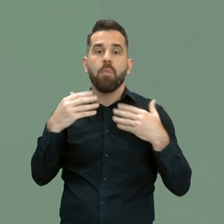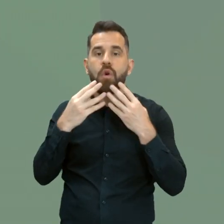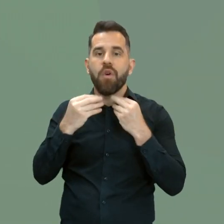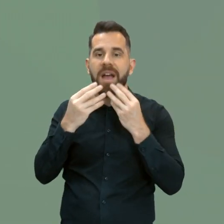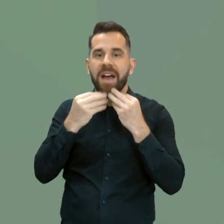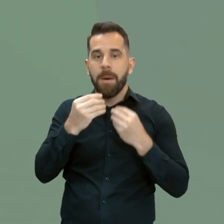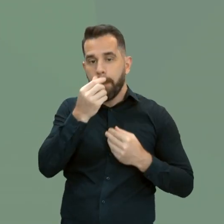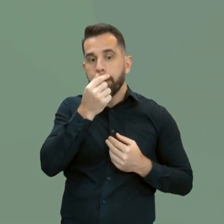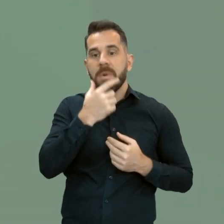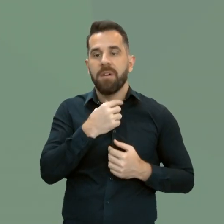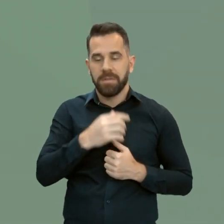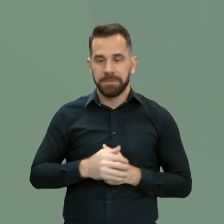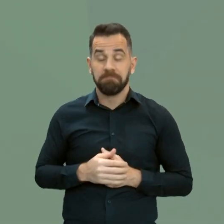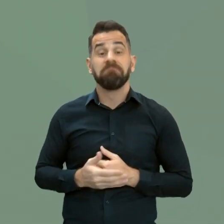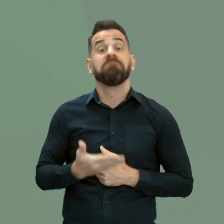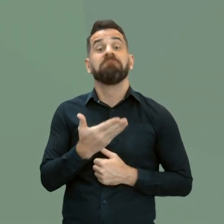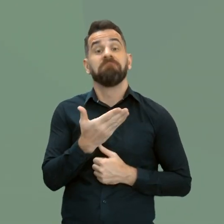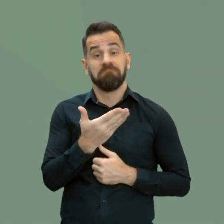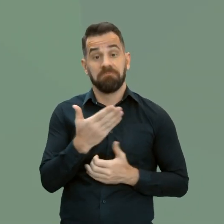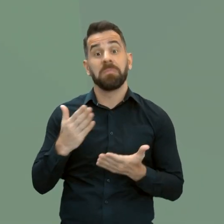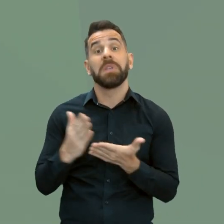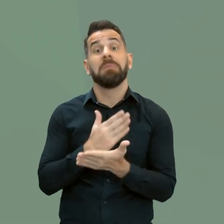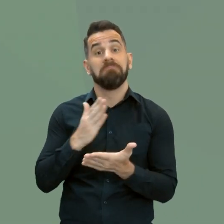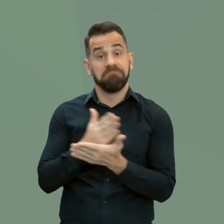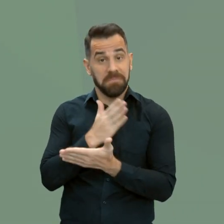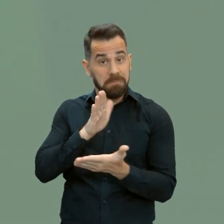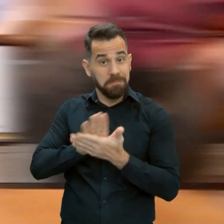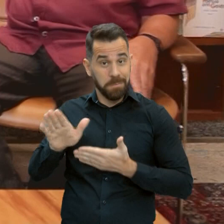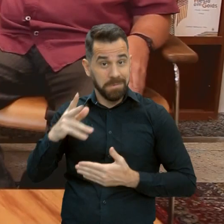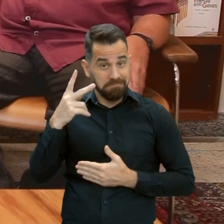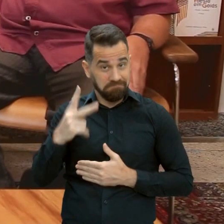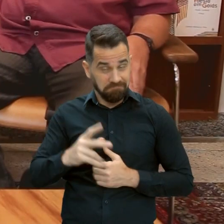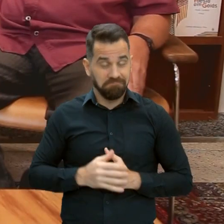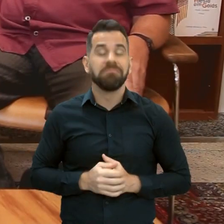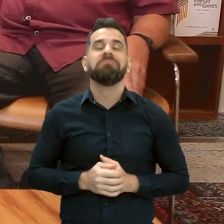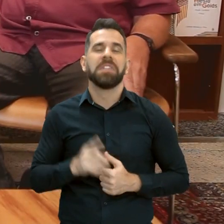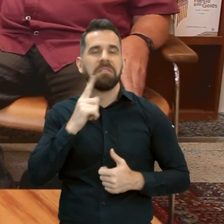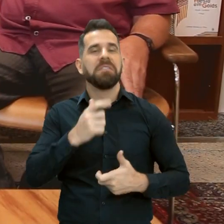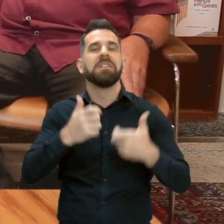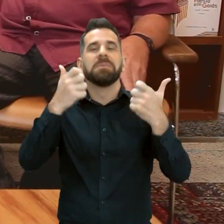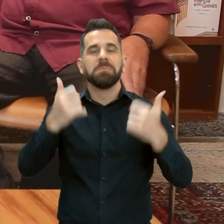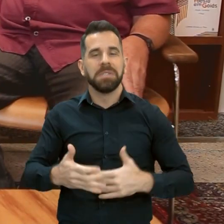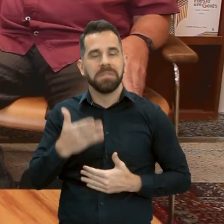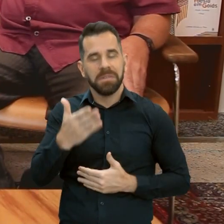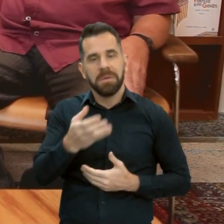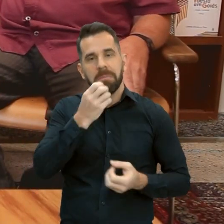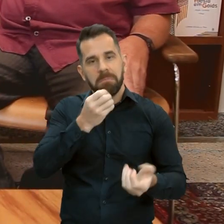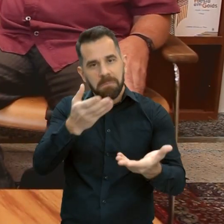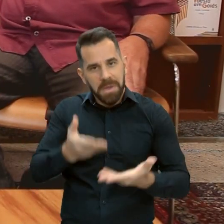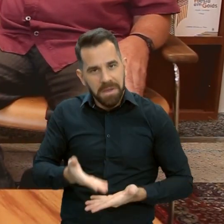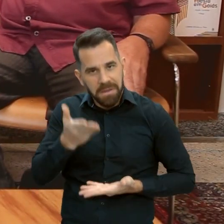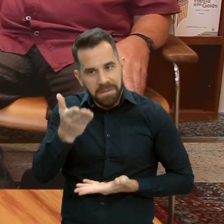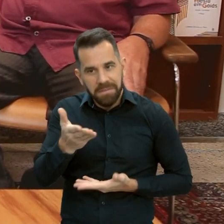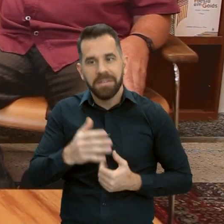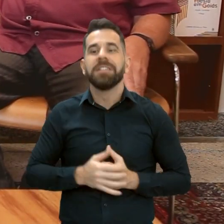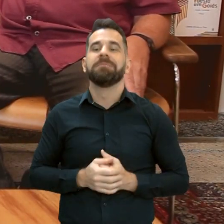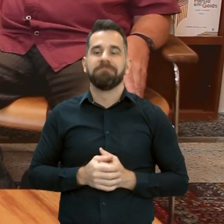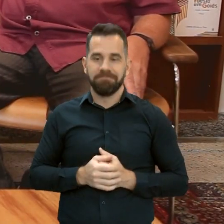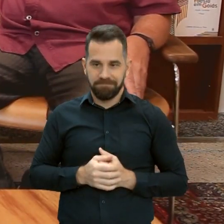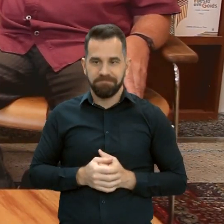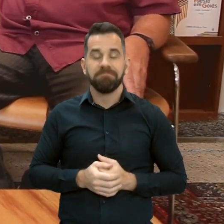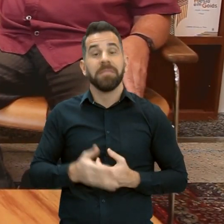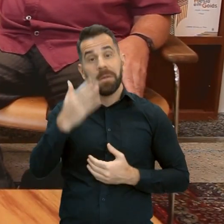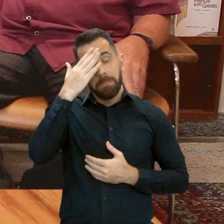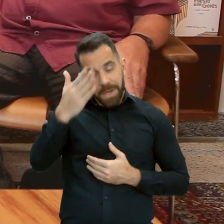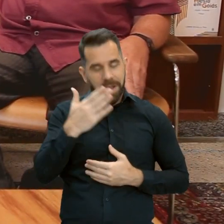Geometria Axiomática Planar, que a gente vai falar aqui hoje. Tudo bem? Seja bem-vindo ao nosso quadro Publicações. Muito obrigado, prazer